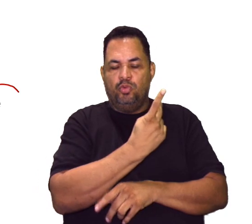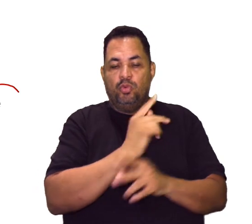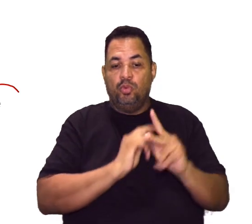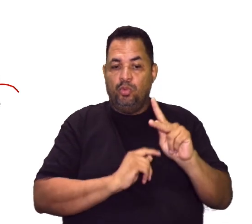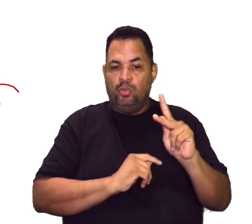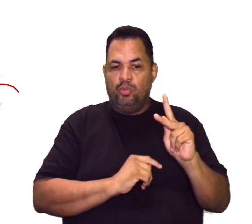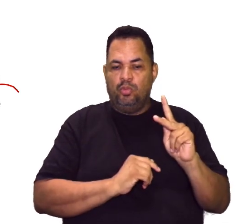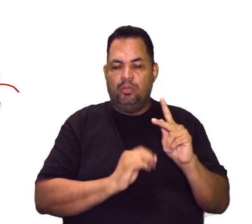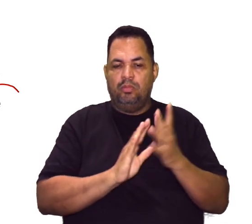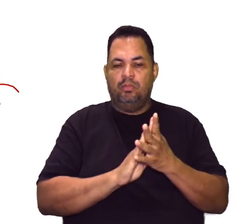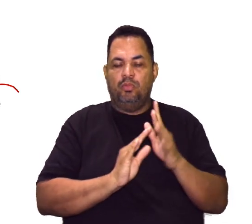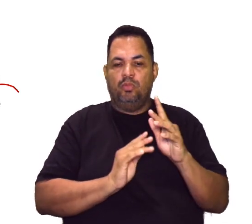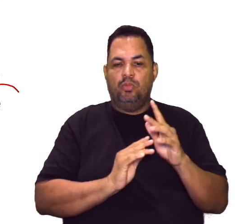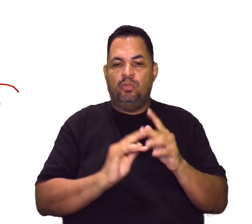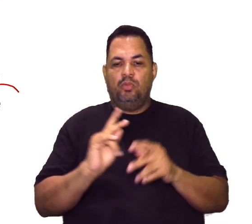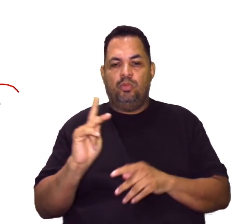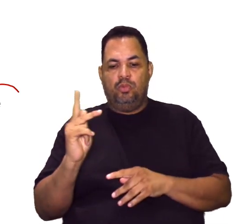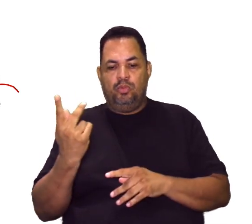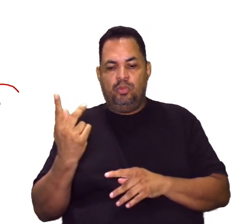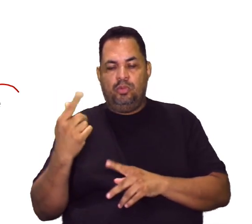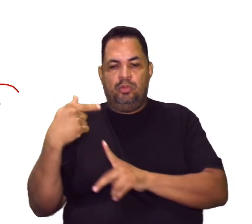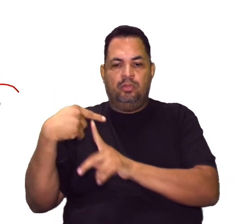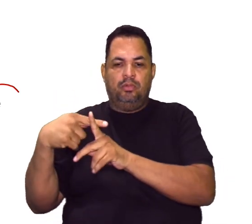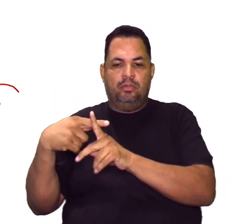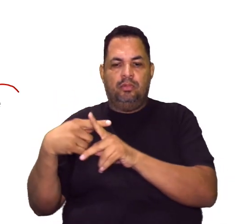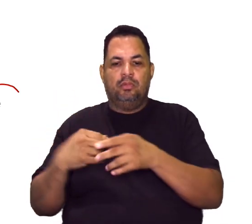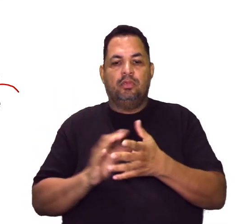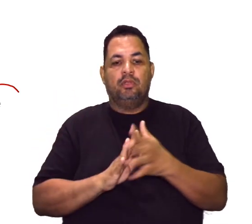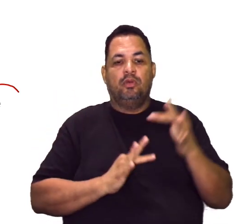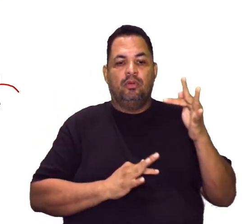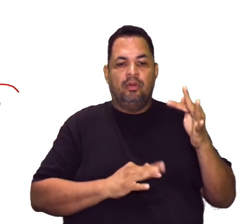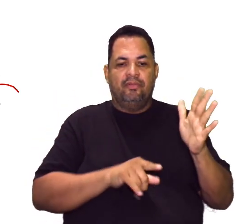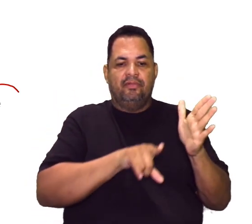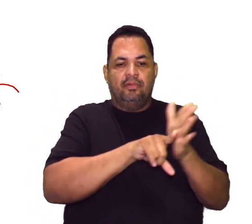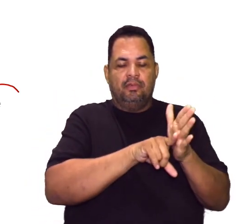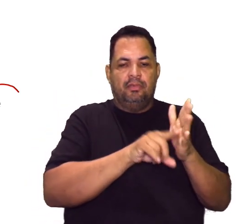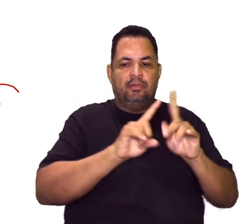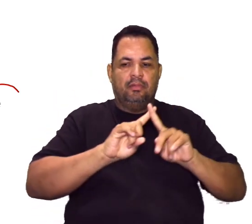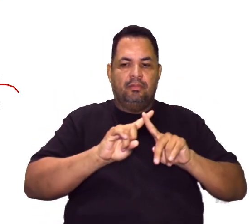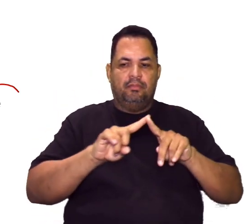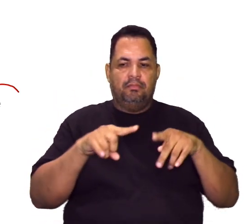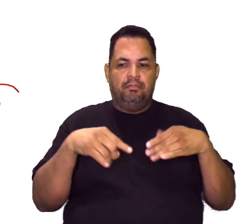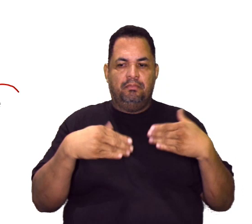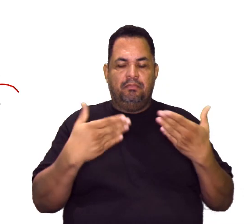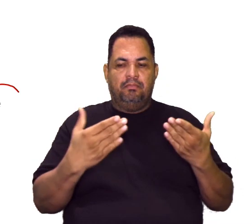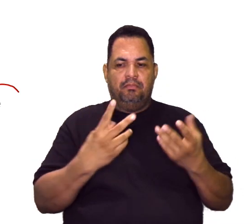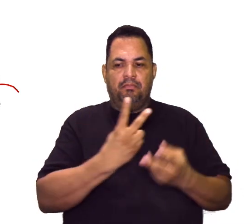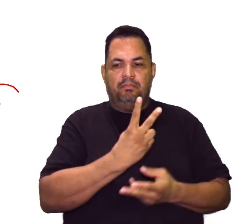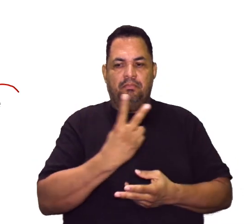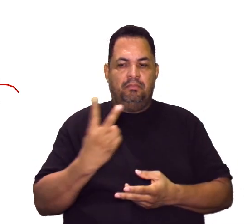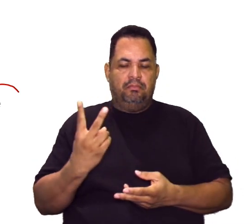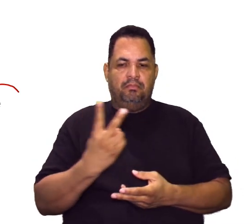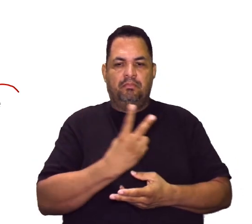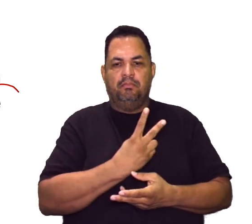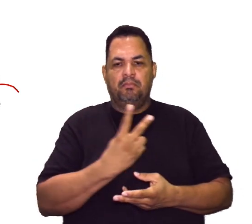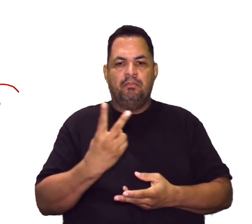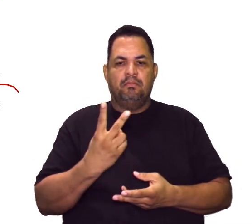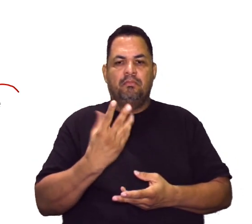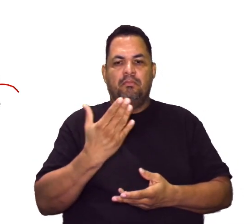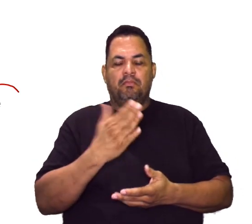positivo, caráter positivo, e o flúor negativo. Mas diante dos dois